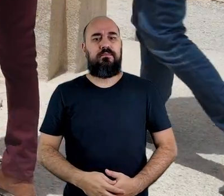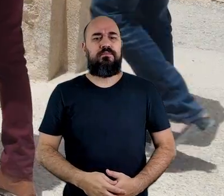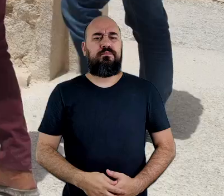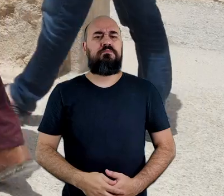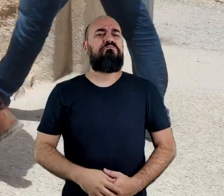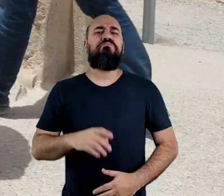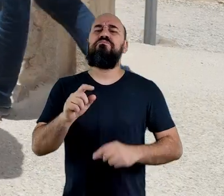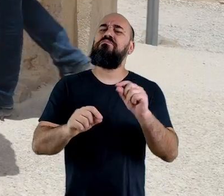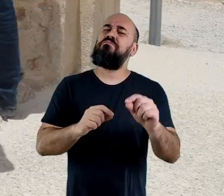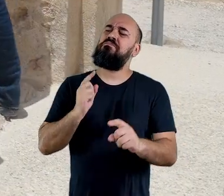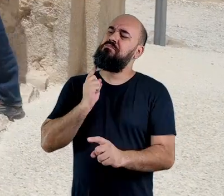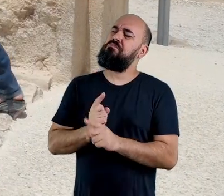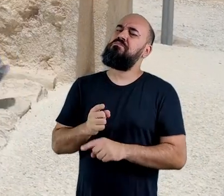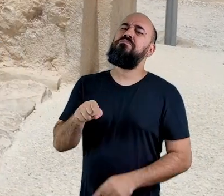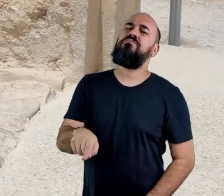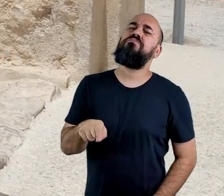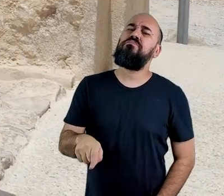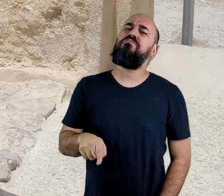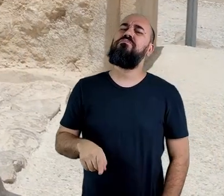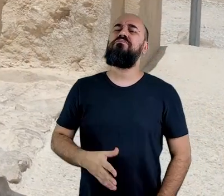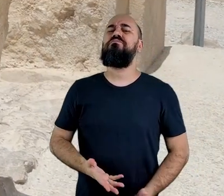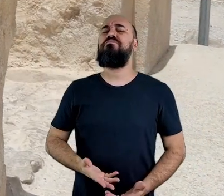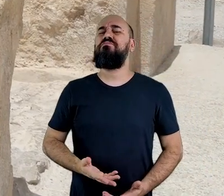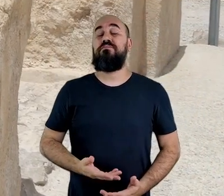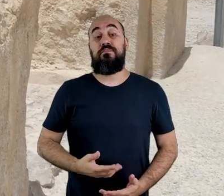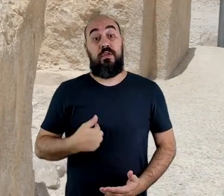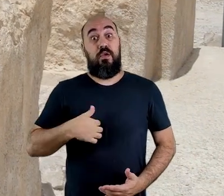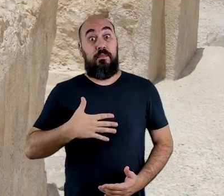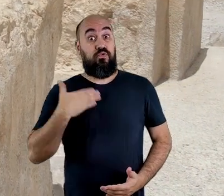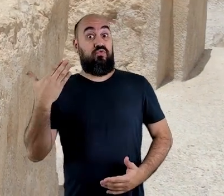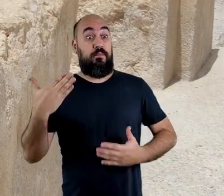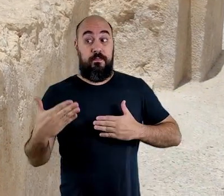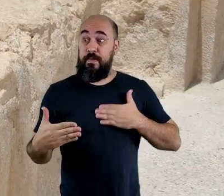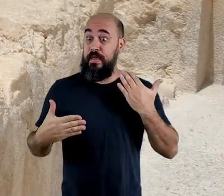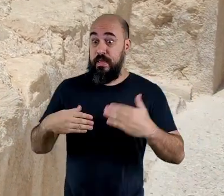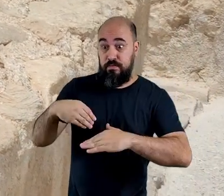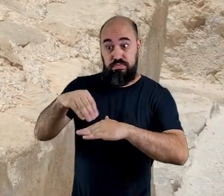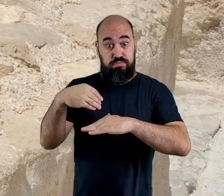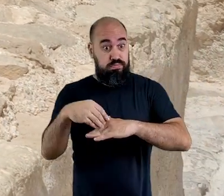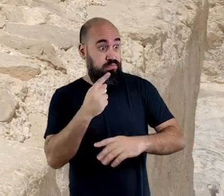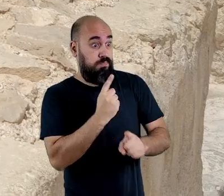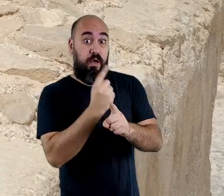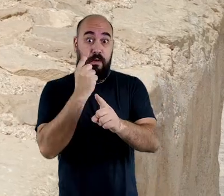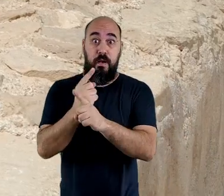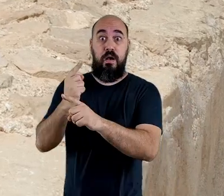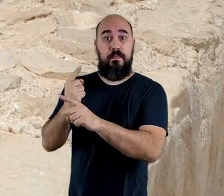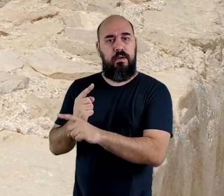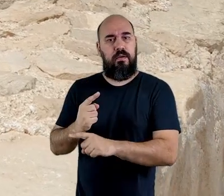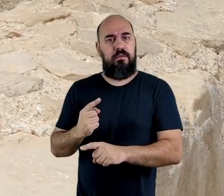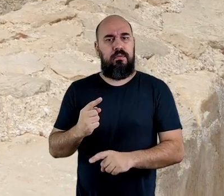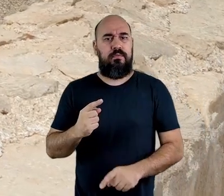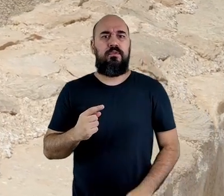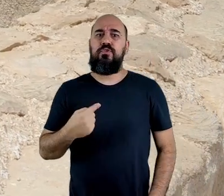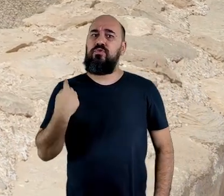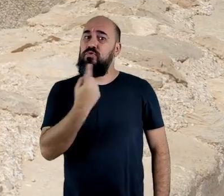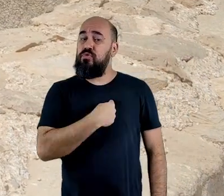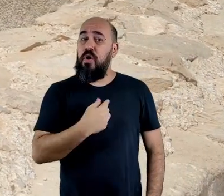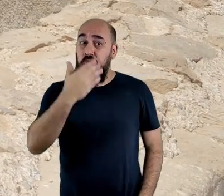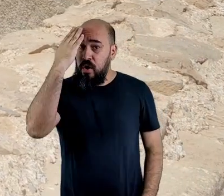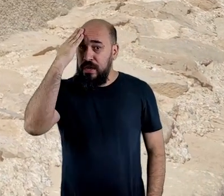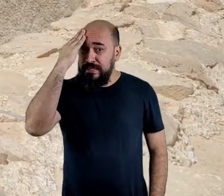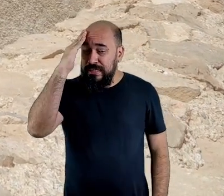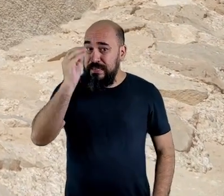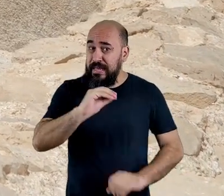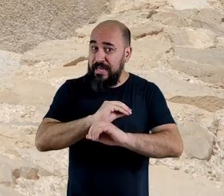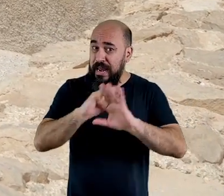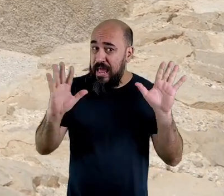Então vamos ver o que mais nós temos aqui. Aliás, é uma surpresa atrás da outra. Nós voltamos na linha do tempo e podemos ter uma